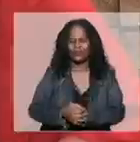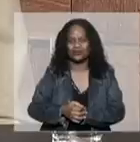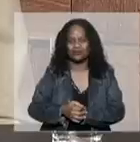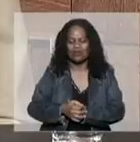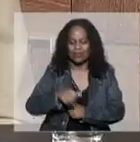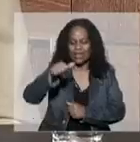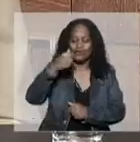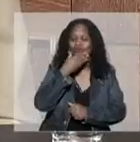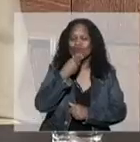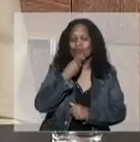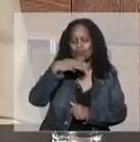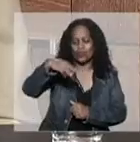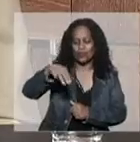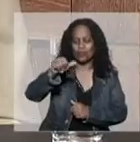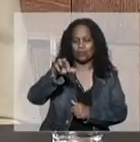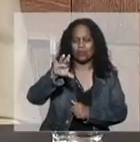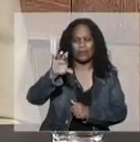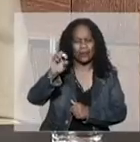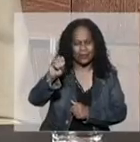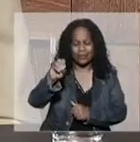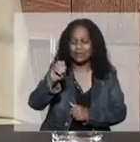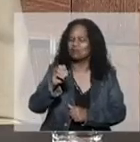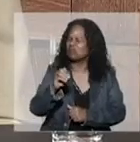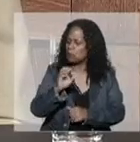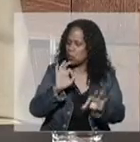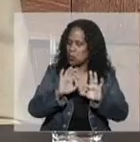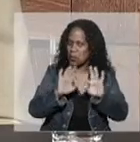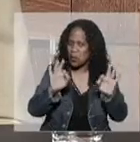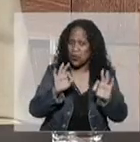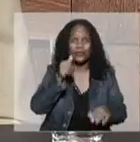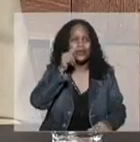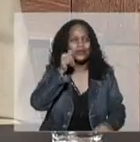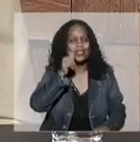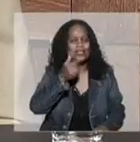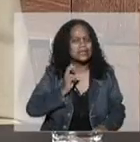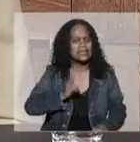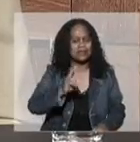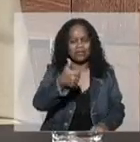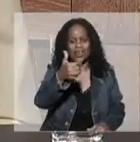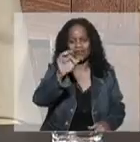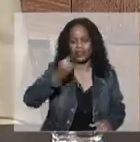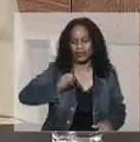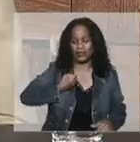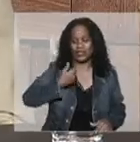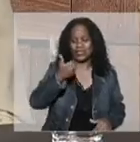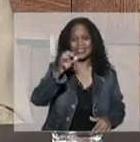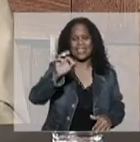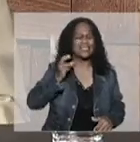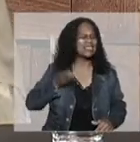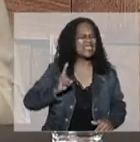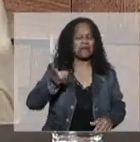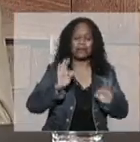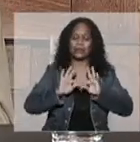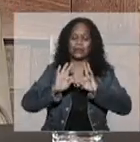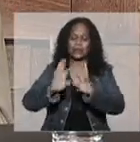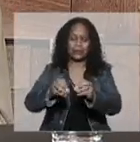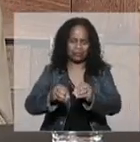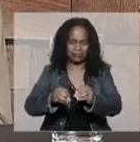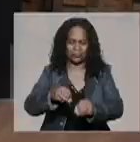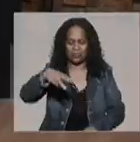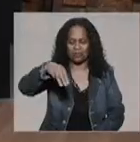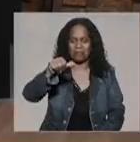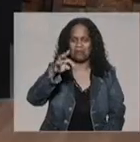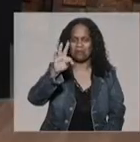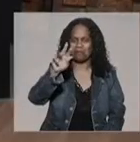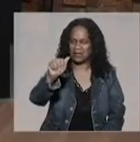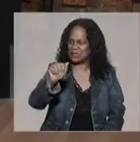Tinha o Máriozinho Rocha. Marizinho Rocha. Aquela que dava 10 para todo mundo. Márcio Whindersson. Márcio. Isso aí. Não é?